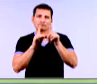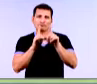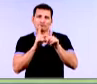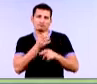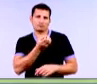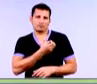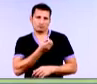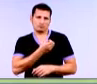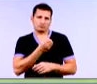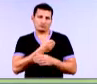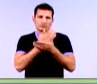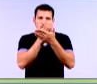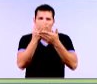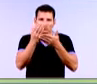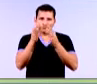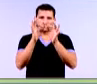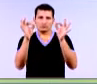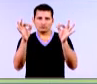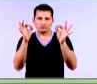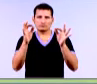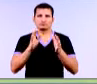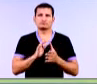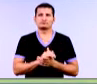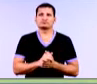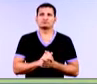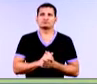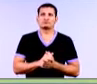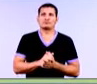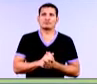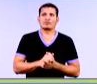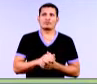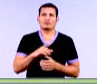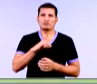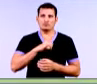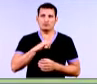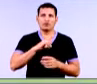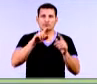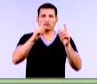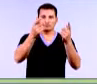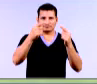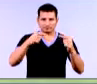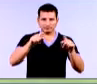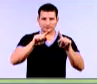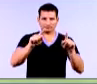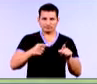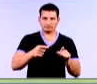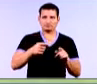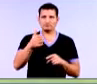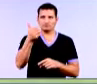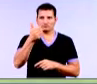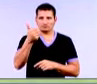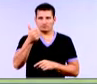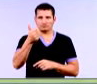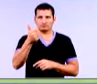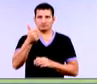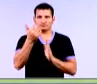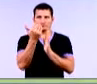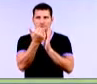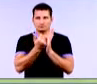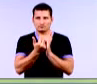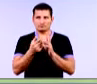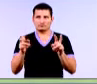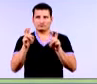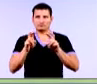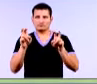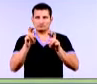caracteres especiais. Aí tenho meu primeiro programa, computador. Talvez você poderia pensar,